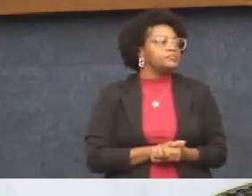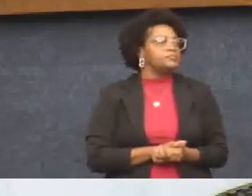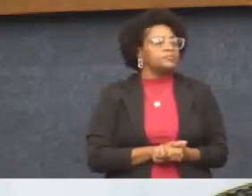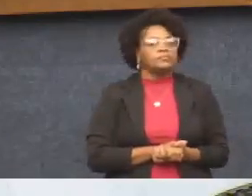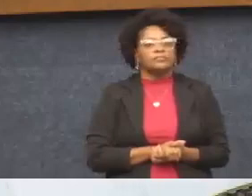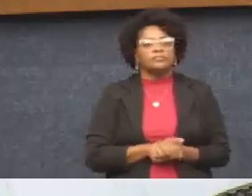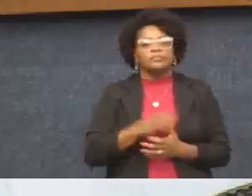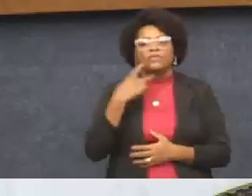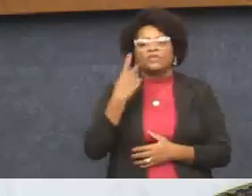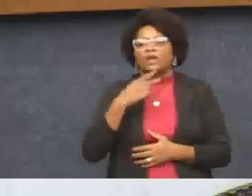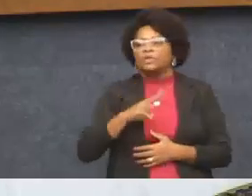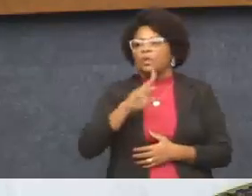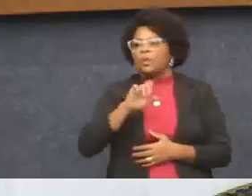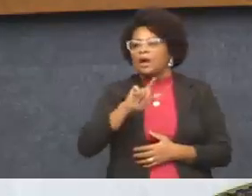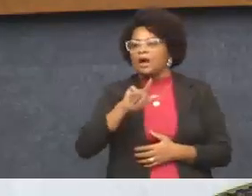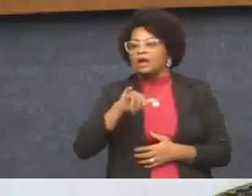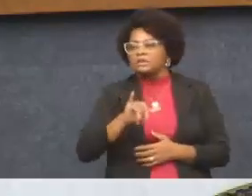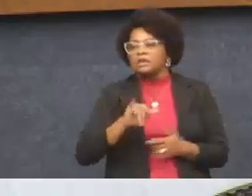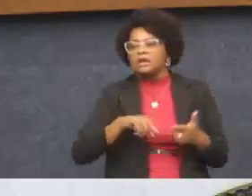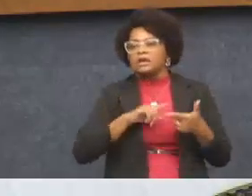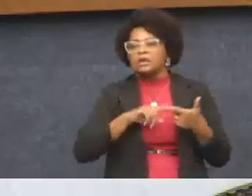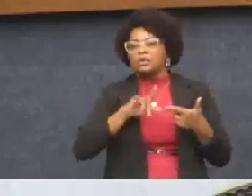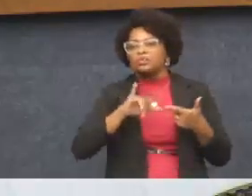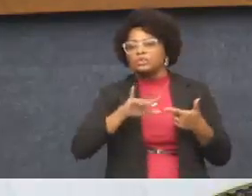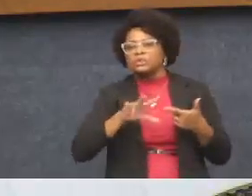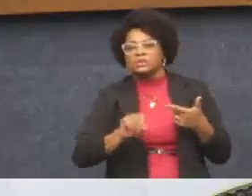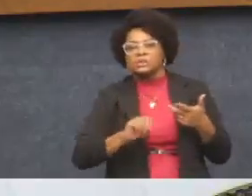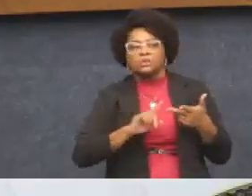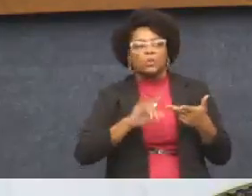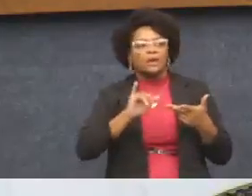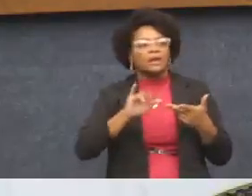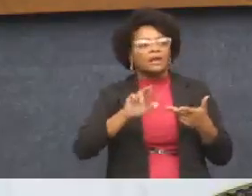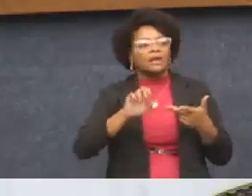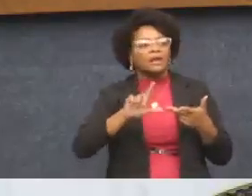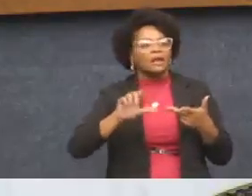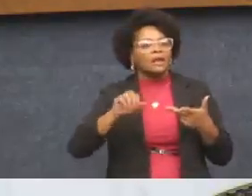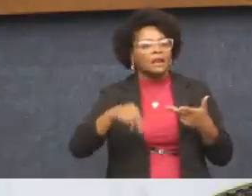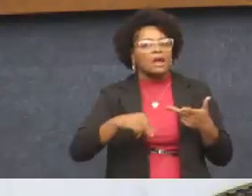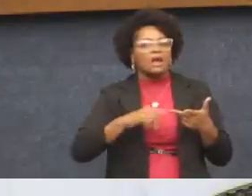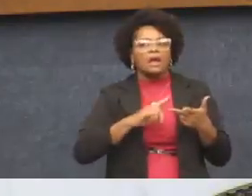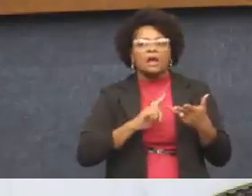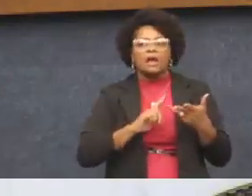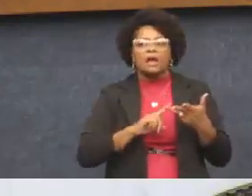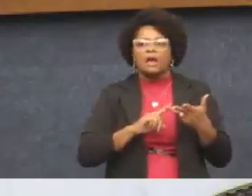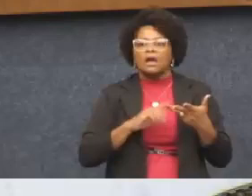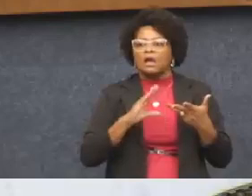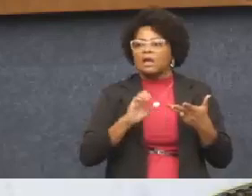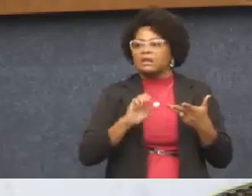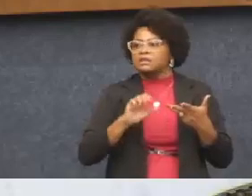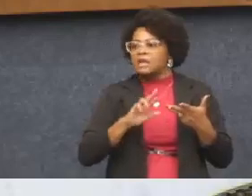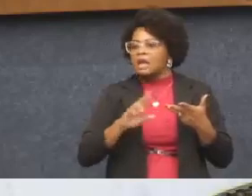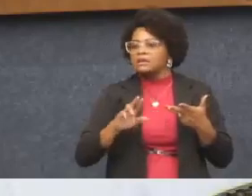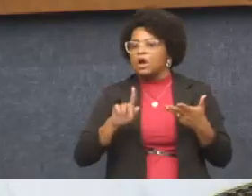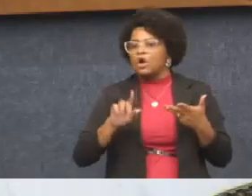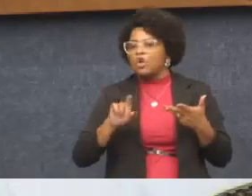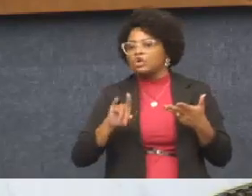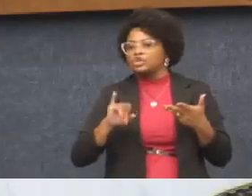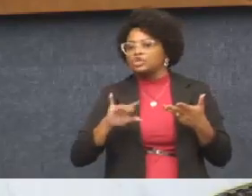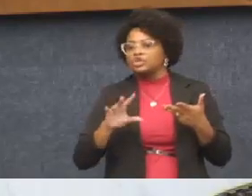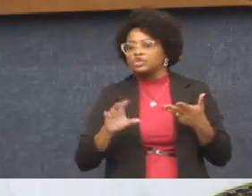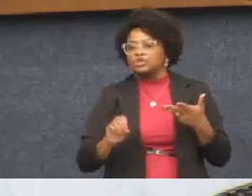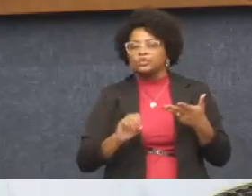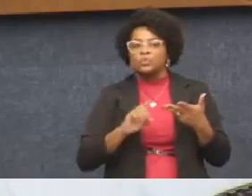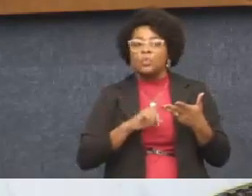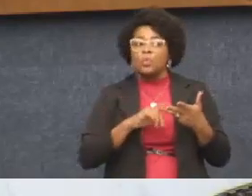Vereador Wesley, vereador Ilcinho, vereador Irlan, vereador César Gordinho, atenção,